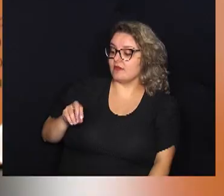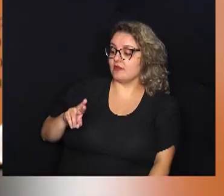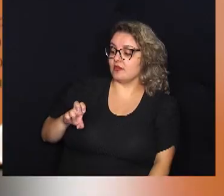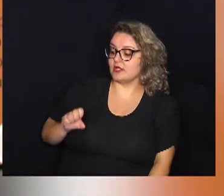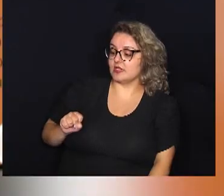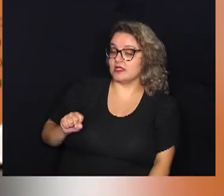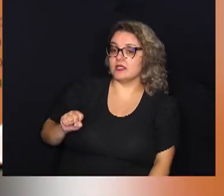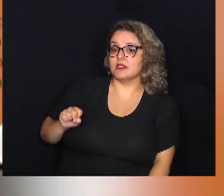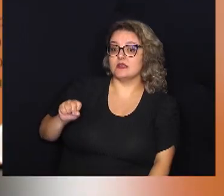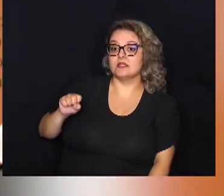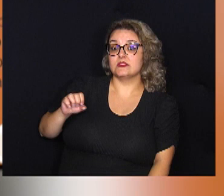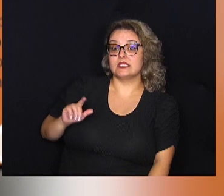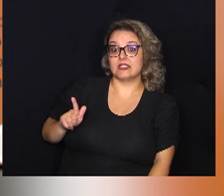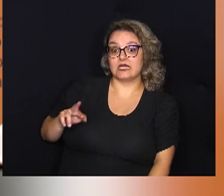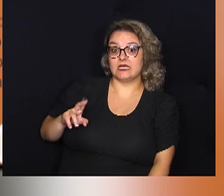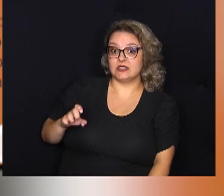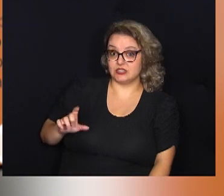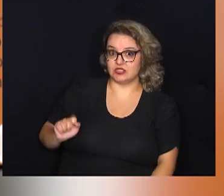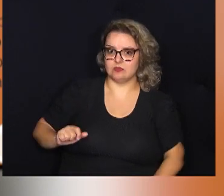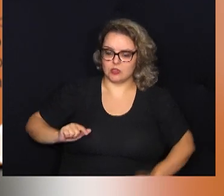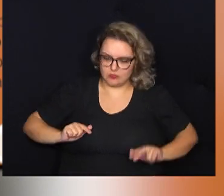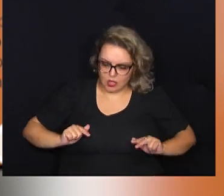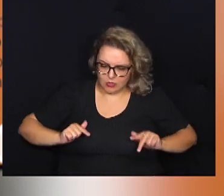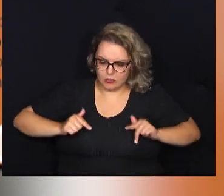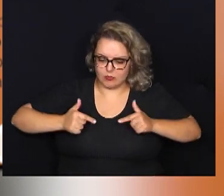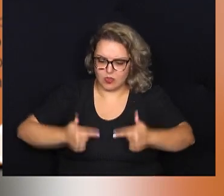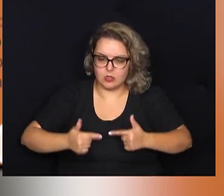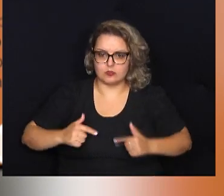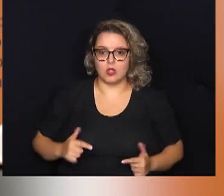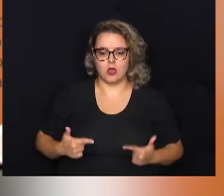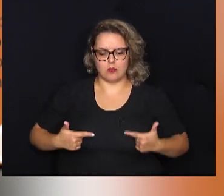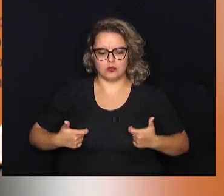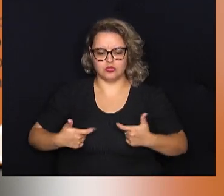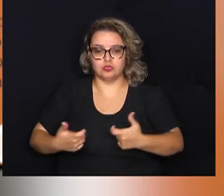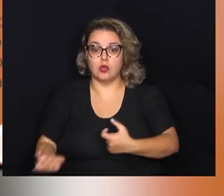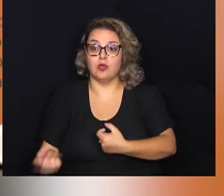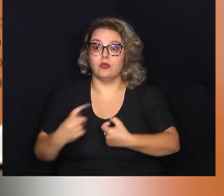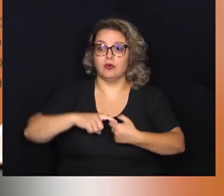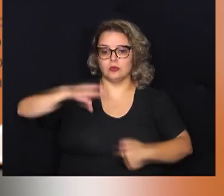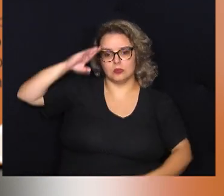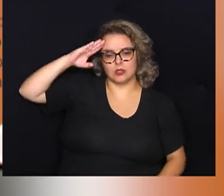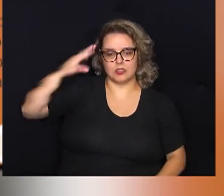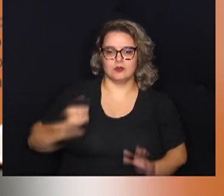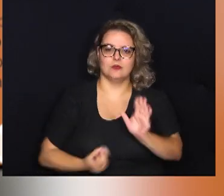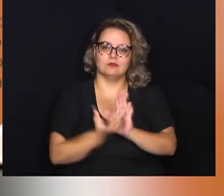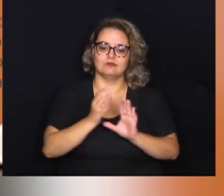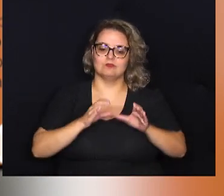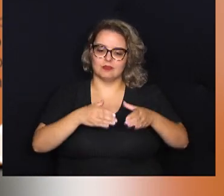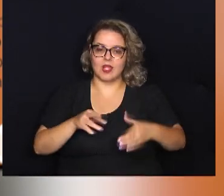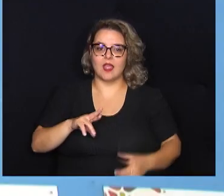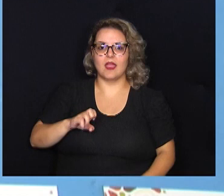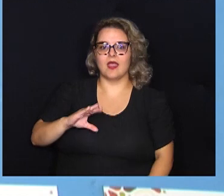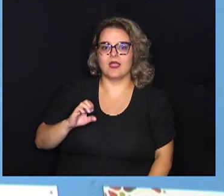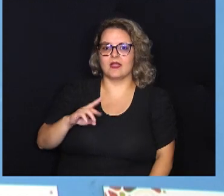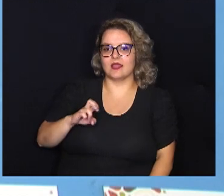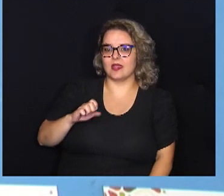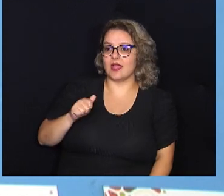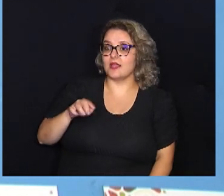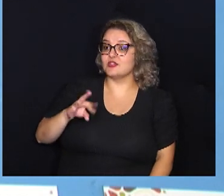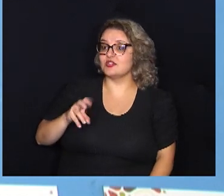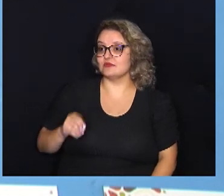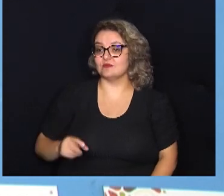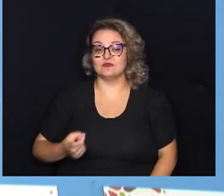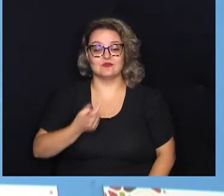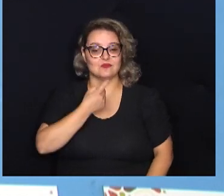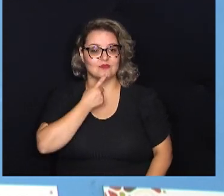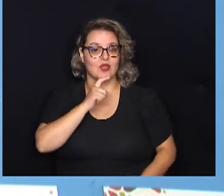negros que, quando retornam da guerra, decidem criar o Clube Cultural Recreativo de Campinas. Fotos